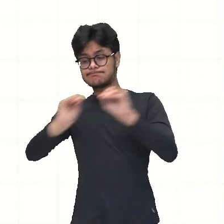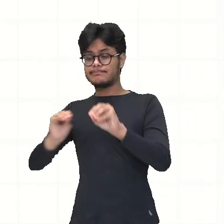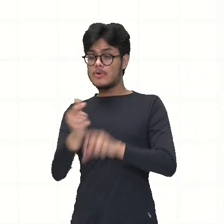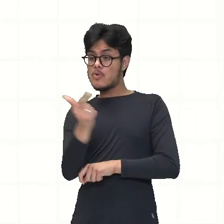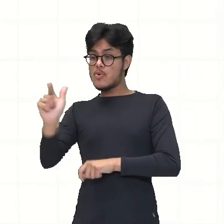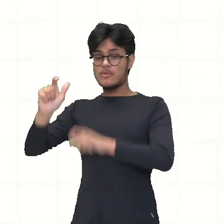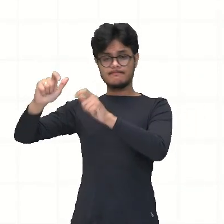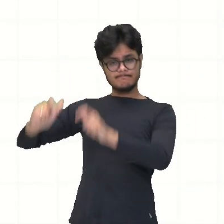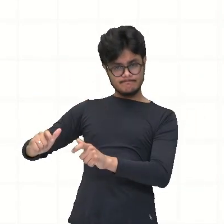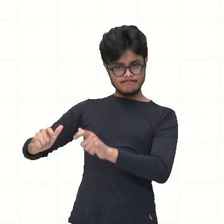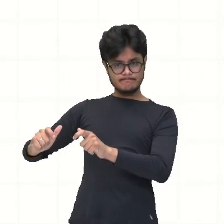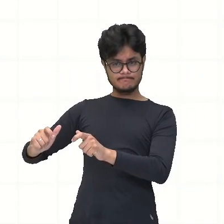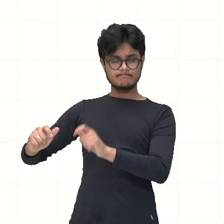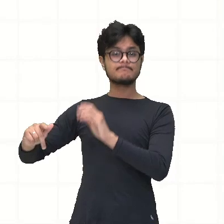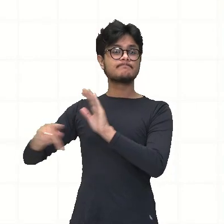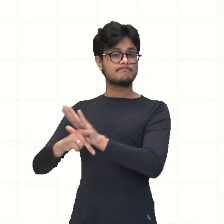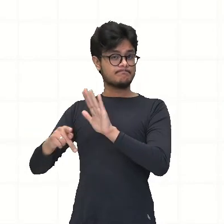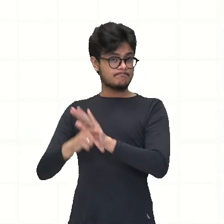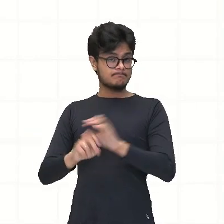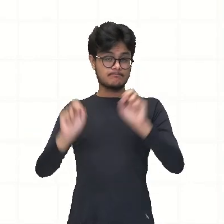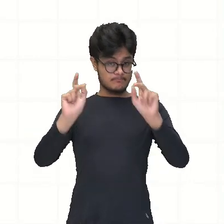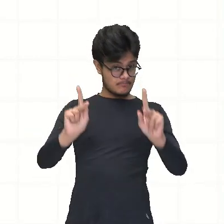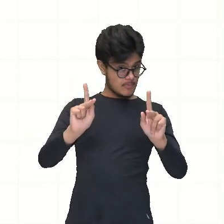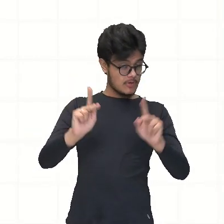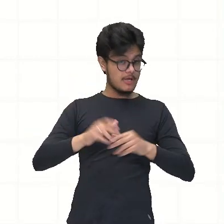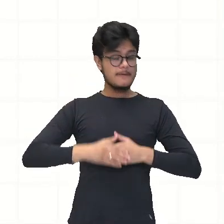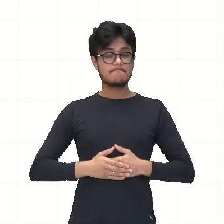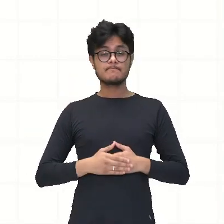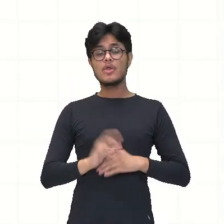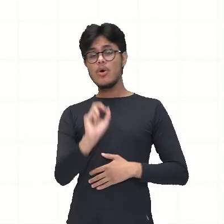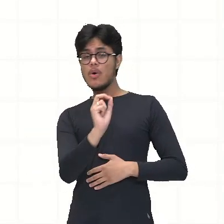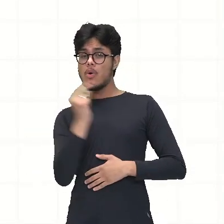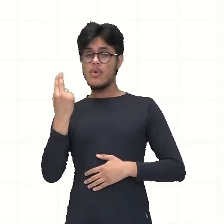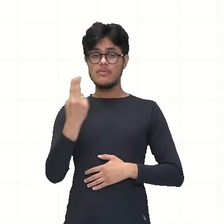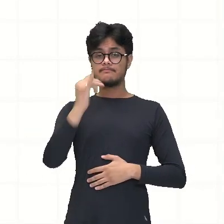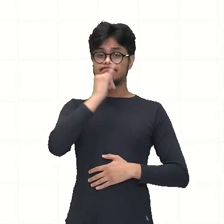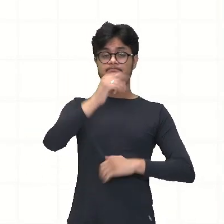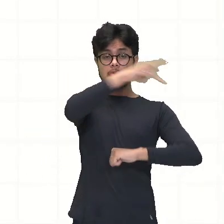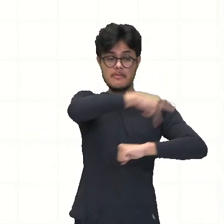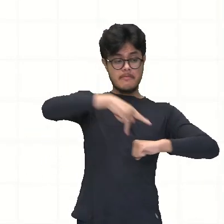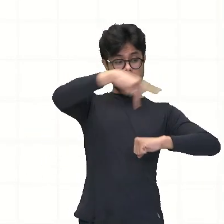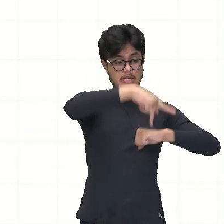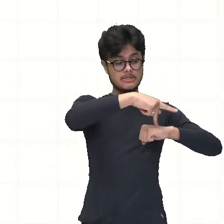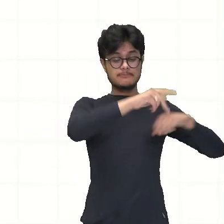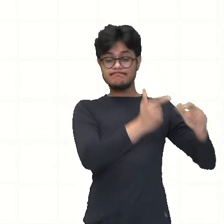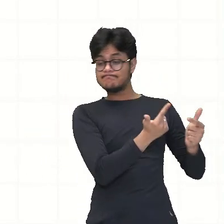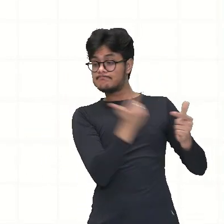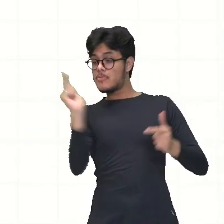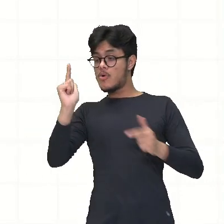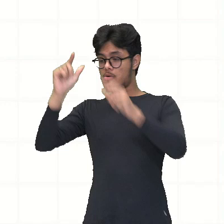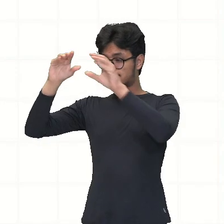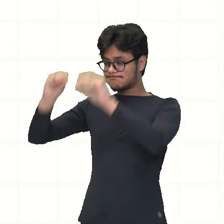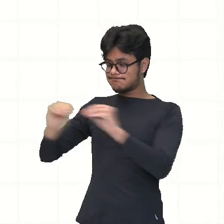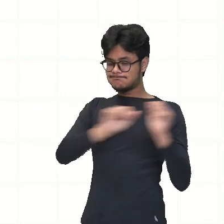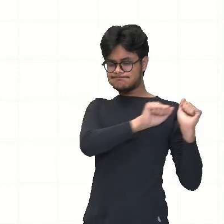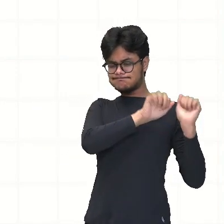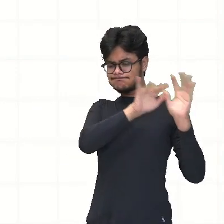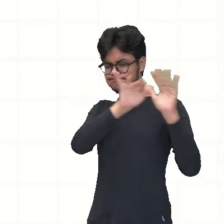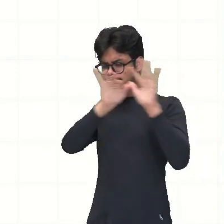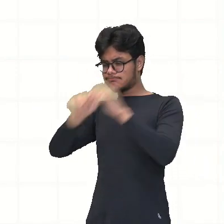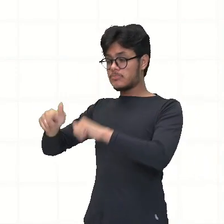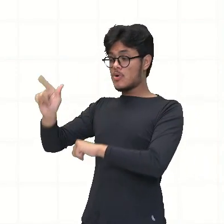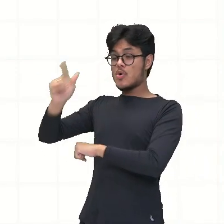para outra, ou até mesmo de um país para outro, tá bom? Então, quando acontece